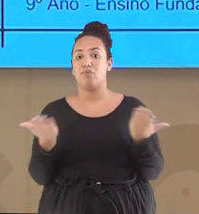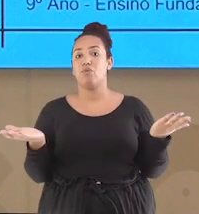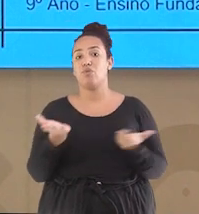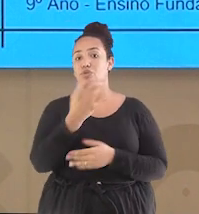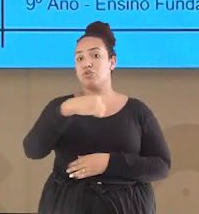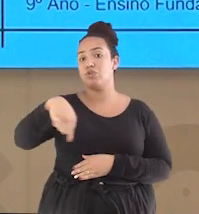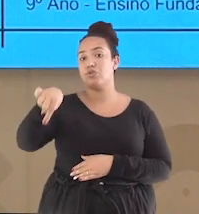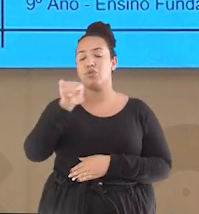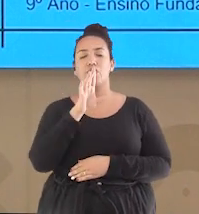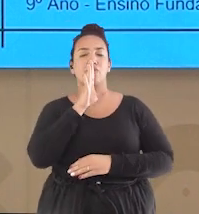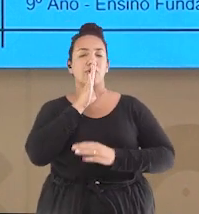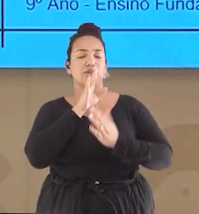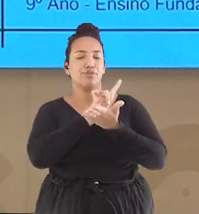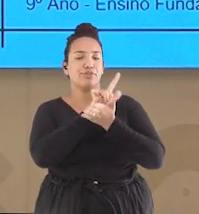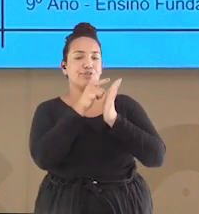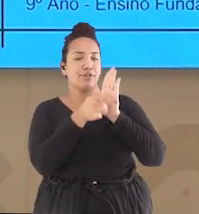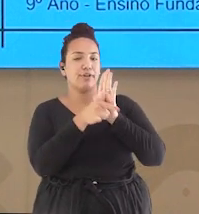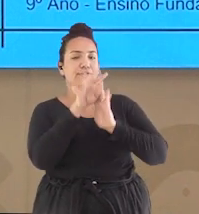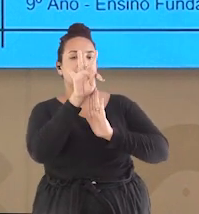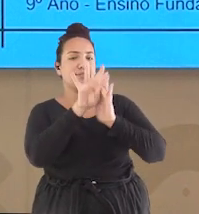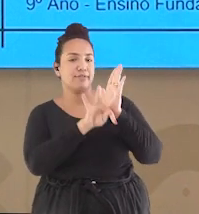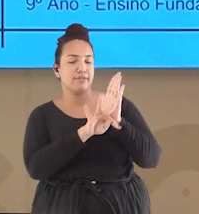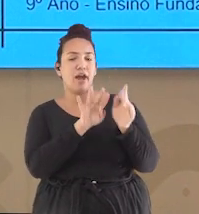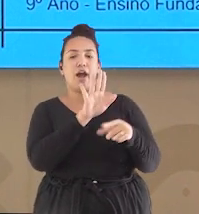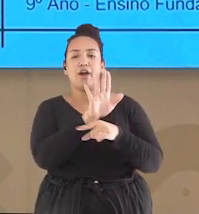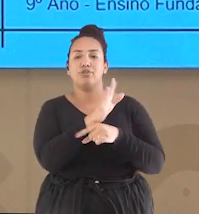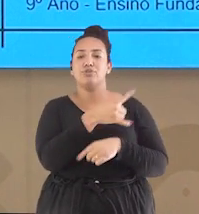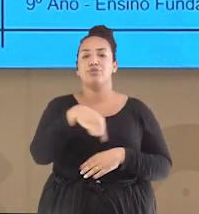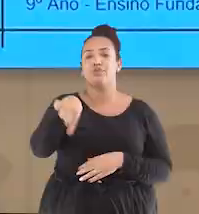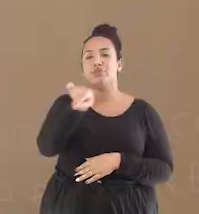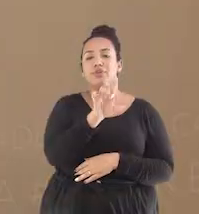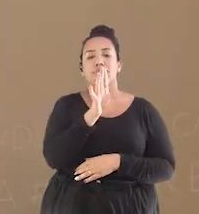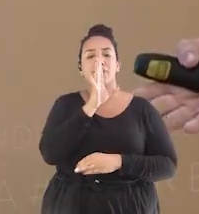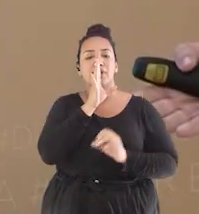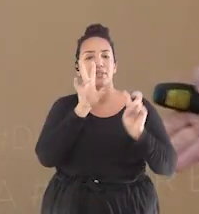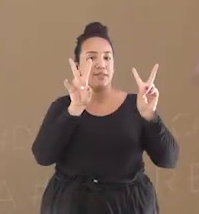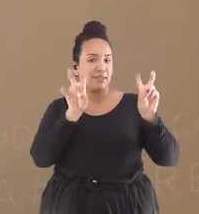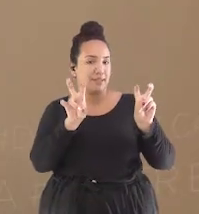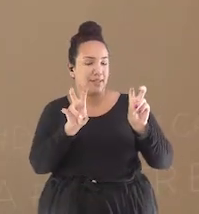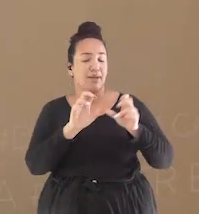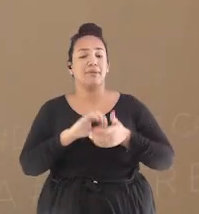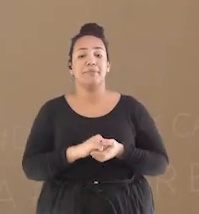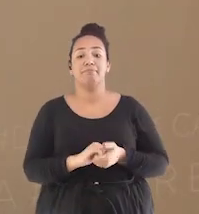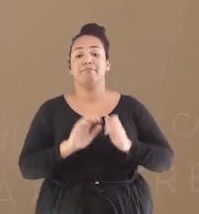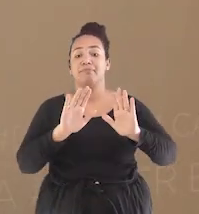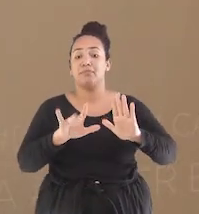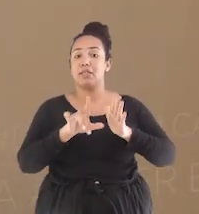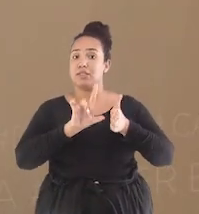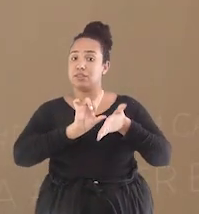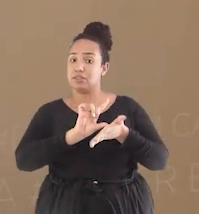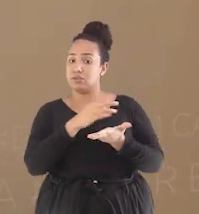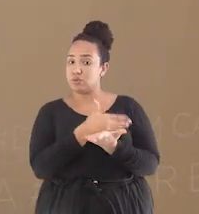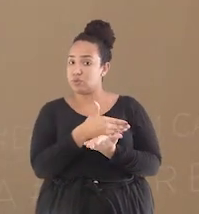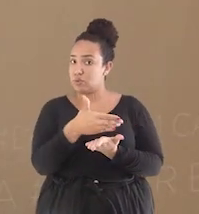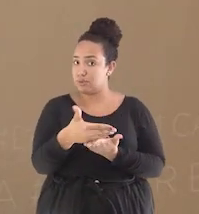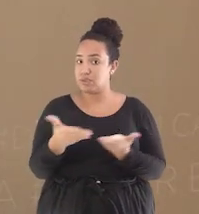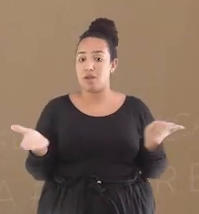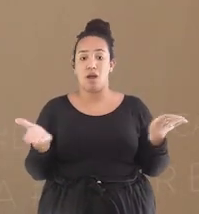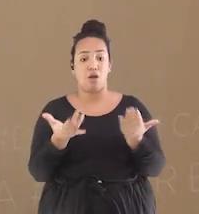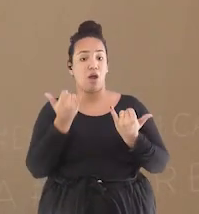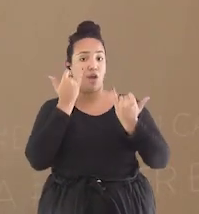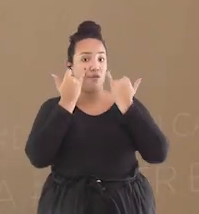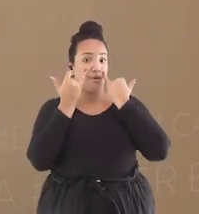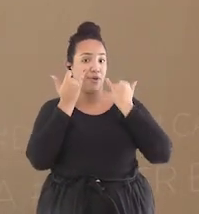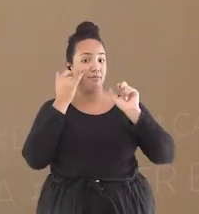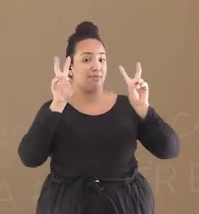gênero textual que nos ajuda a conhecer melhor algo que temos interesse. Mas, antes de começarmos, vou passar algumas